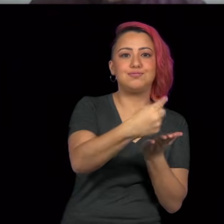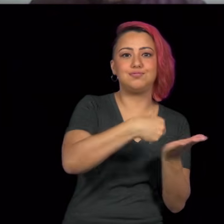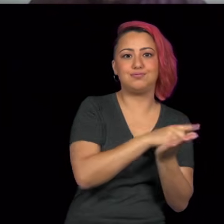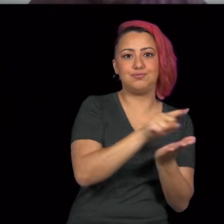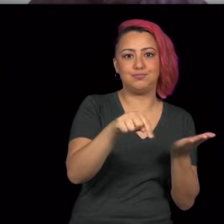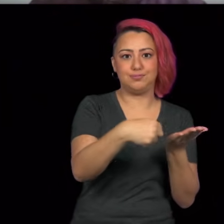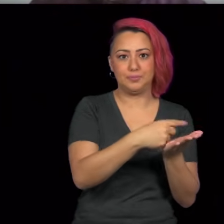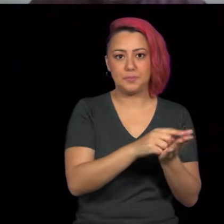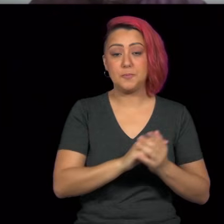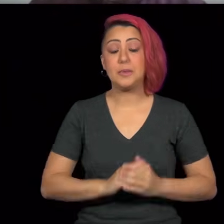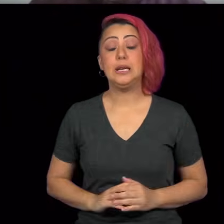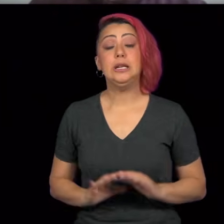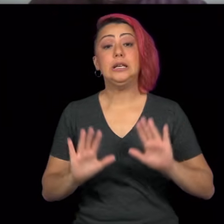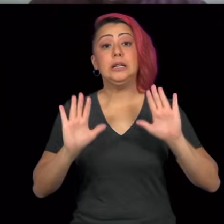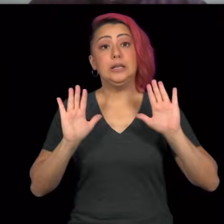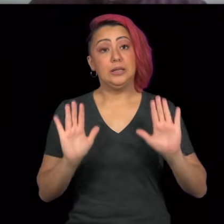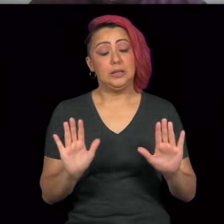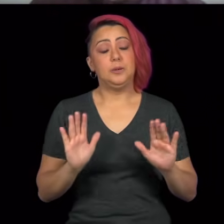Bom,